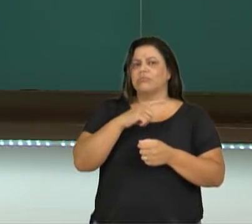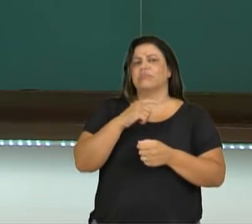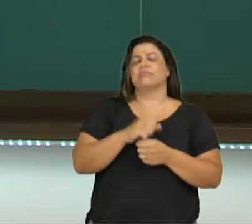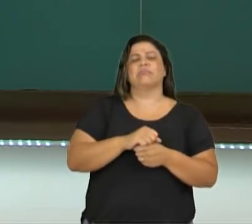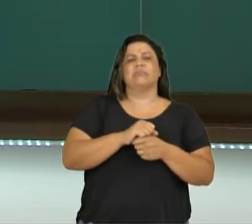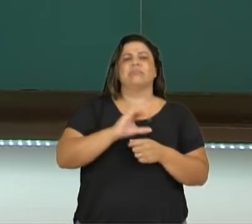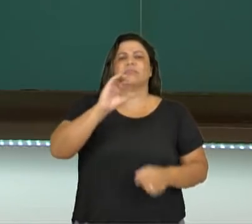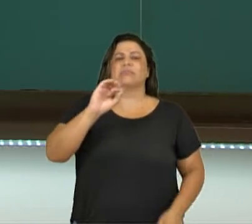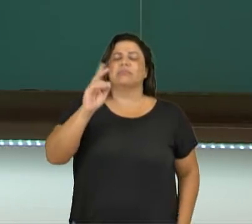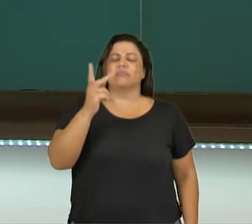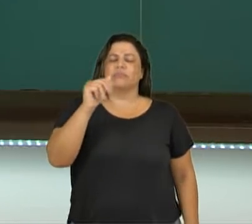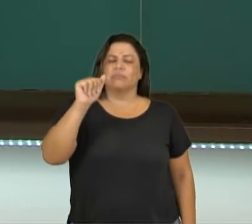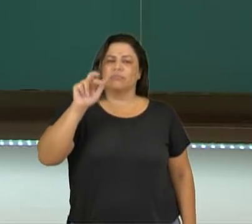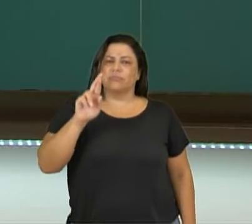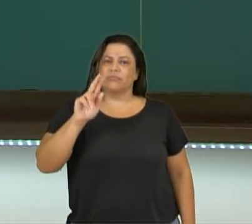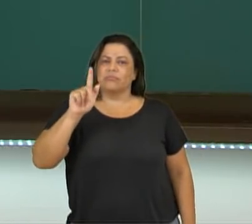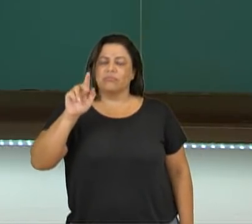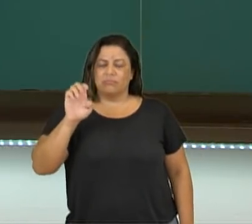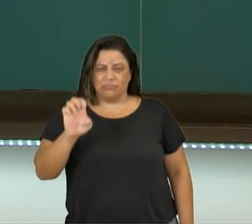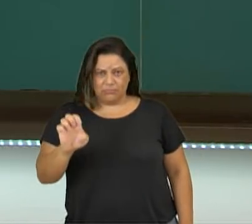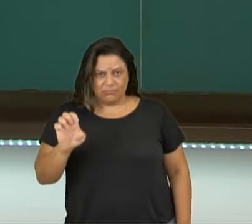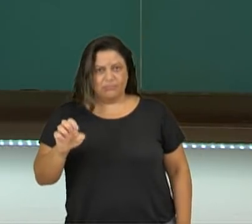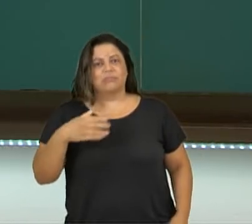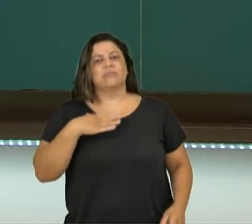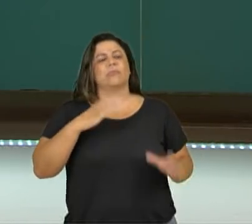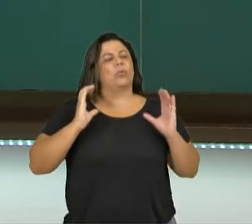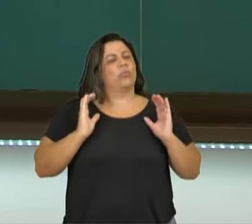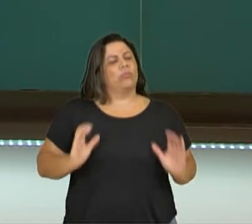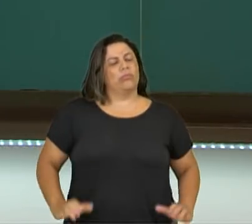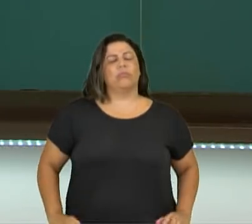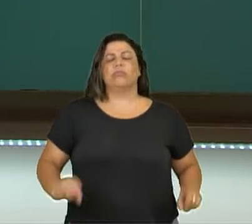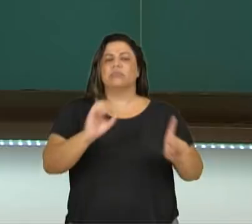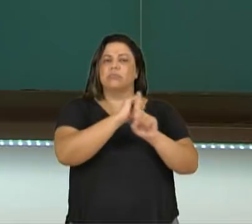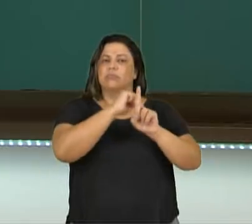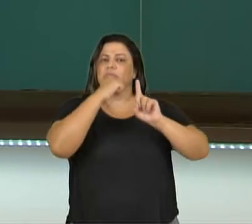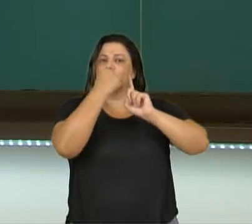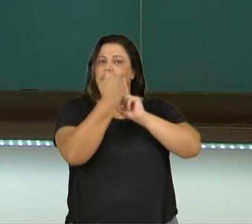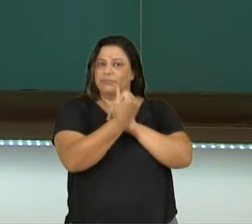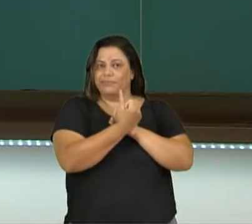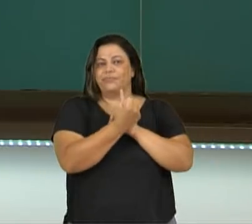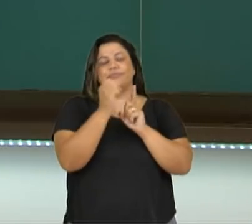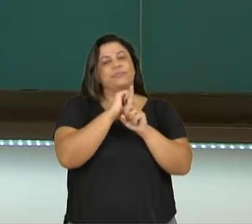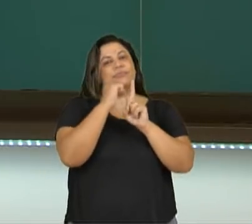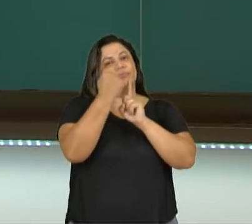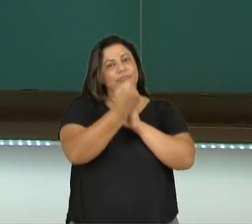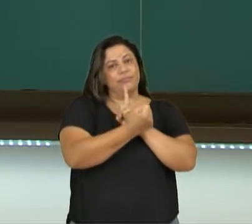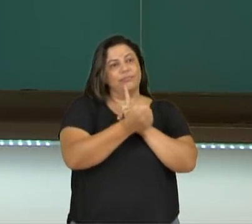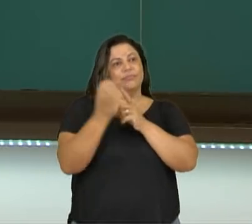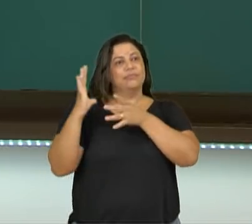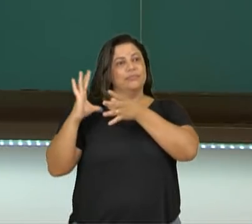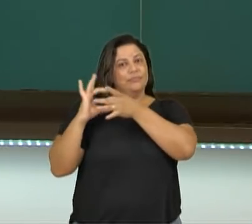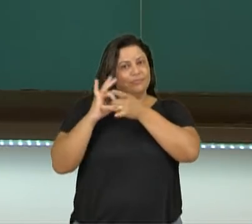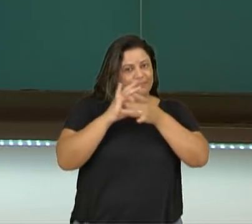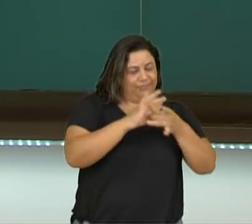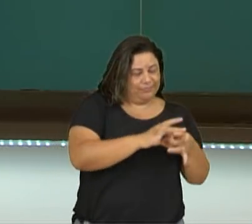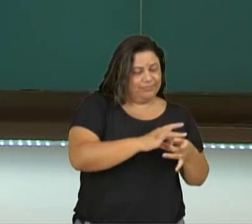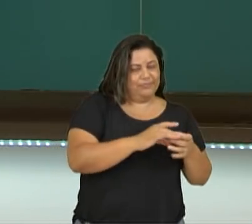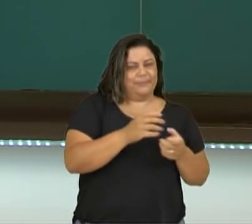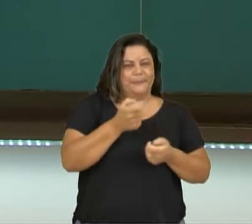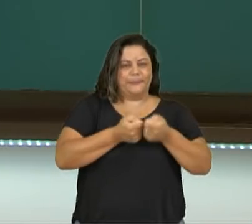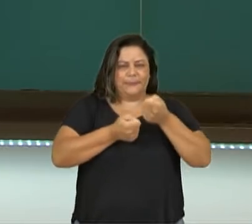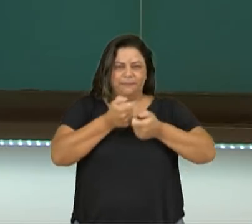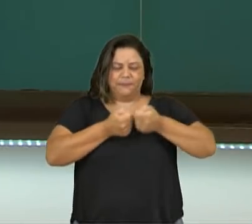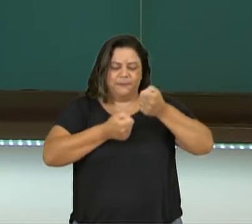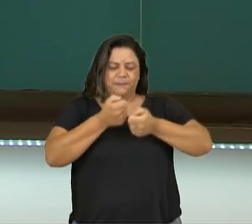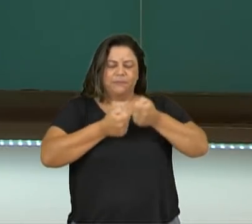a gente tem ali uma crítica a um comportamento social das pessoas que são extremamente conectadas o tempo todo aos celulares, né, e aqui